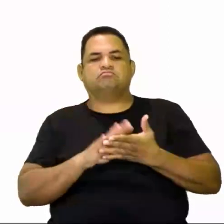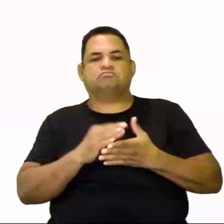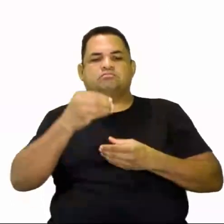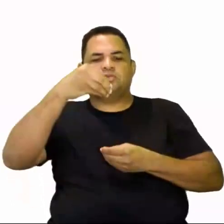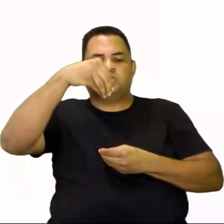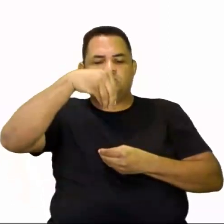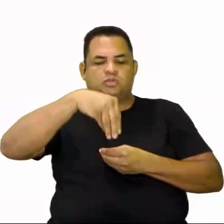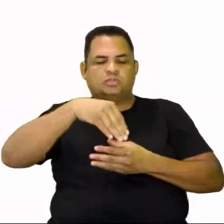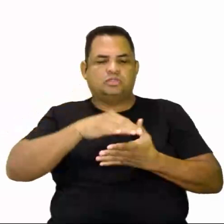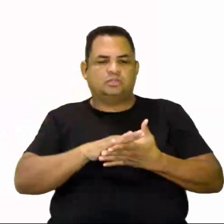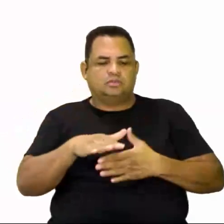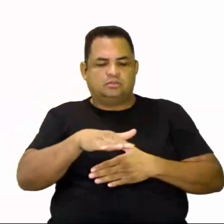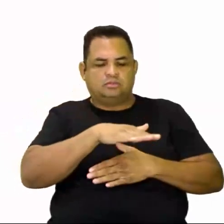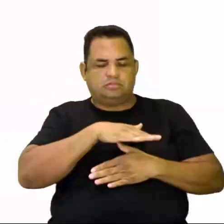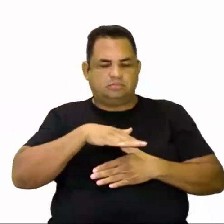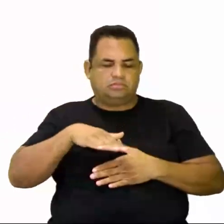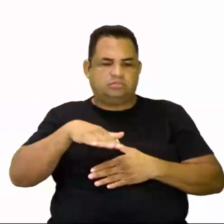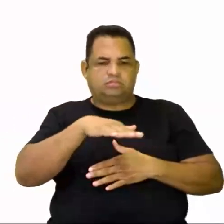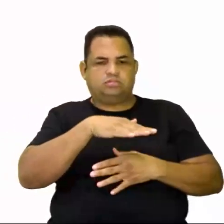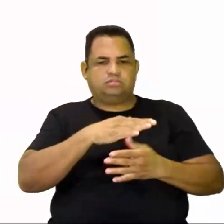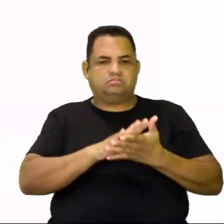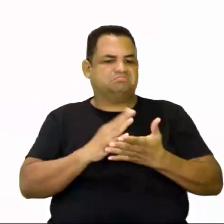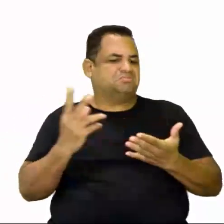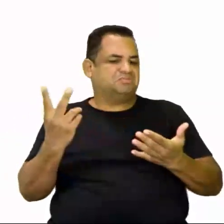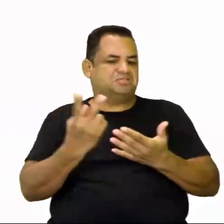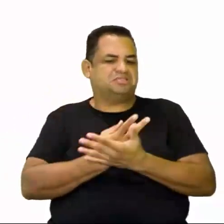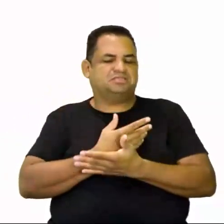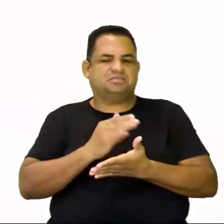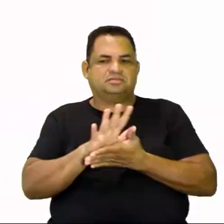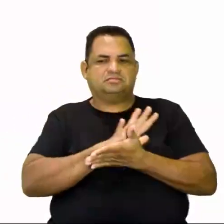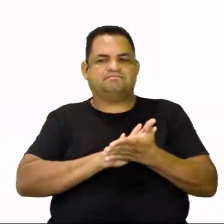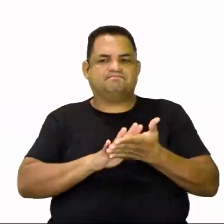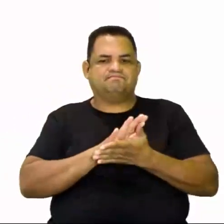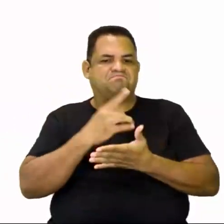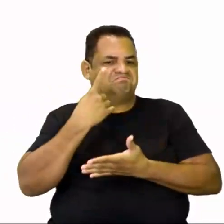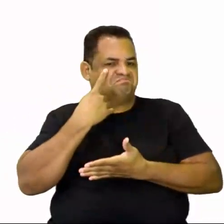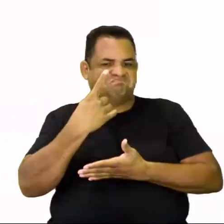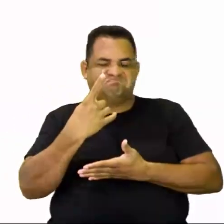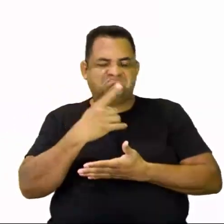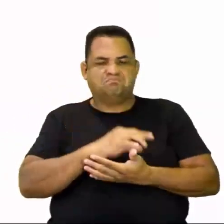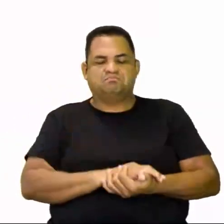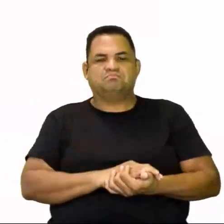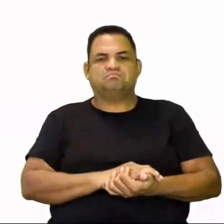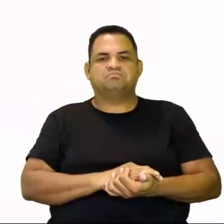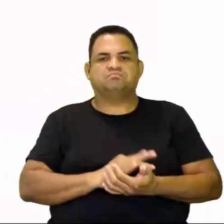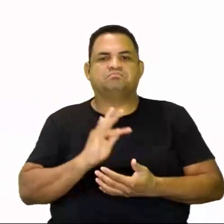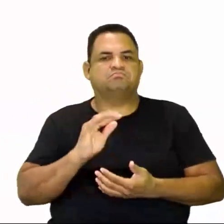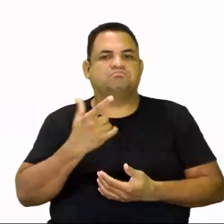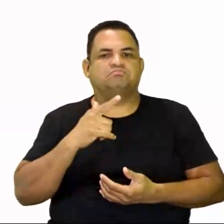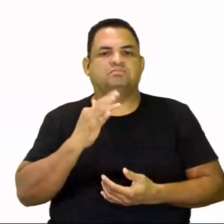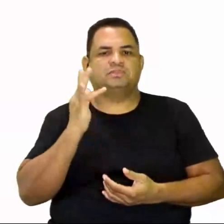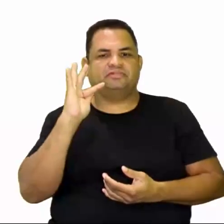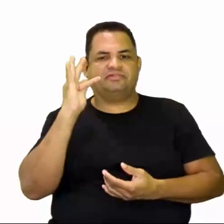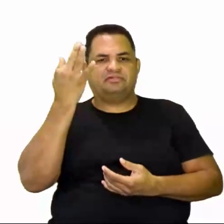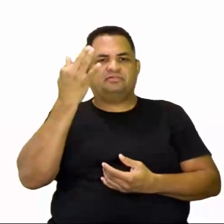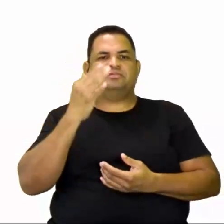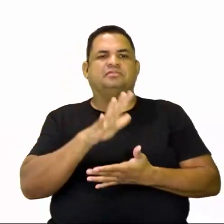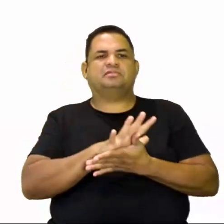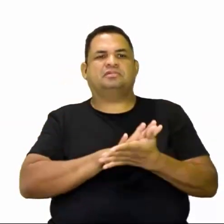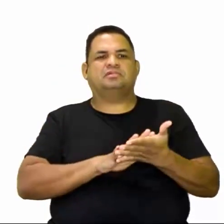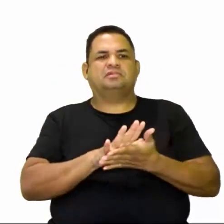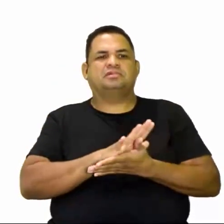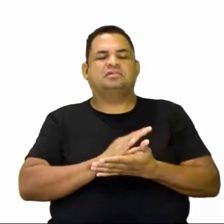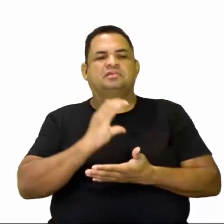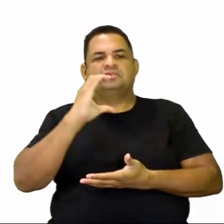ácido clorídrico, não vai acontecer nada. Você não vai observar nenhum fenômeno novo. Tá?